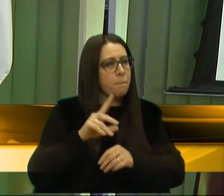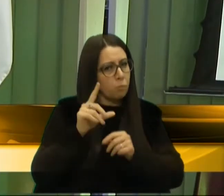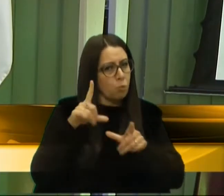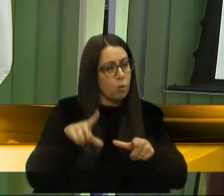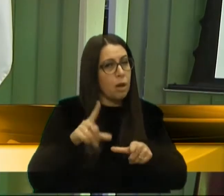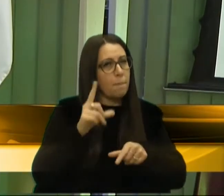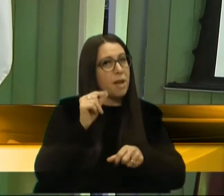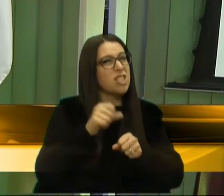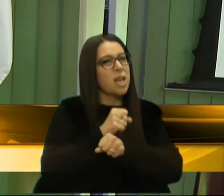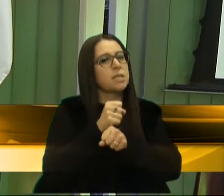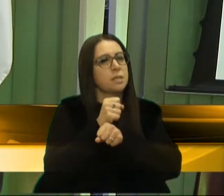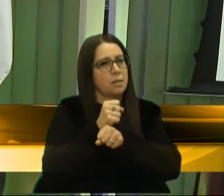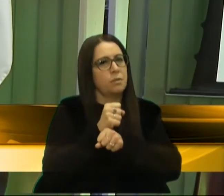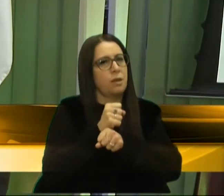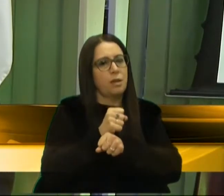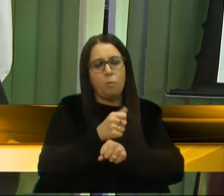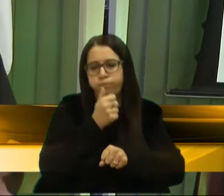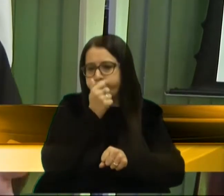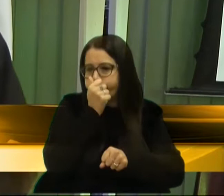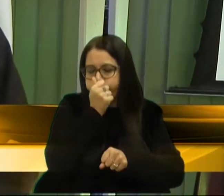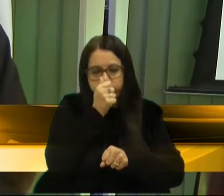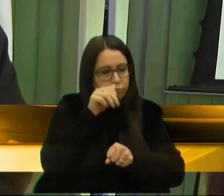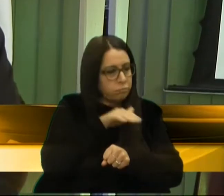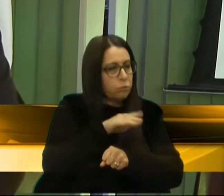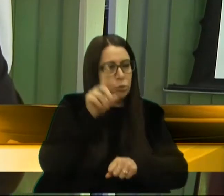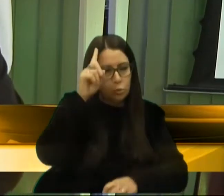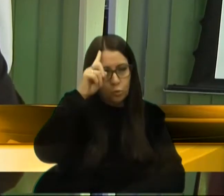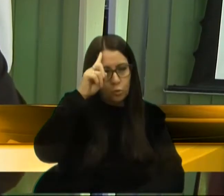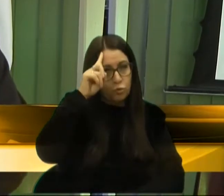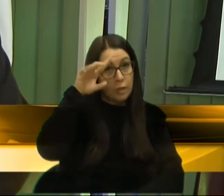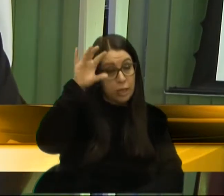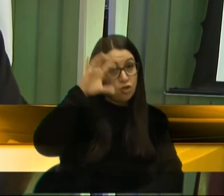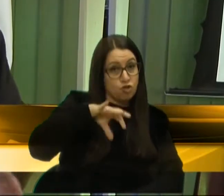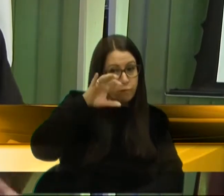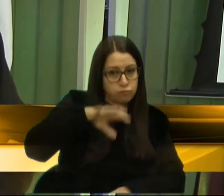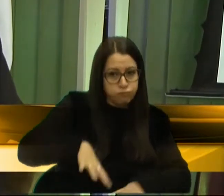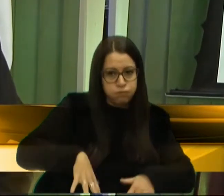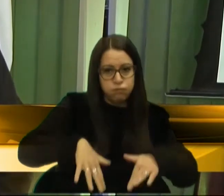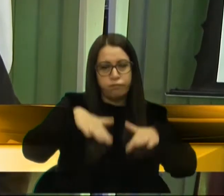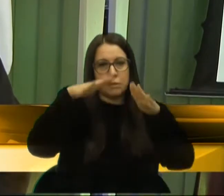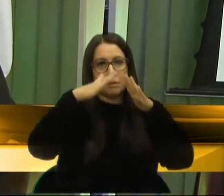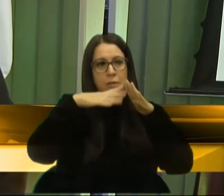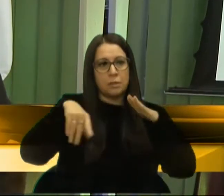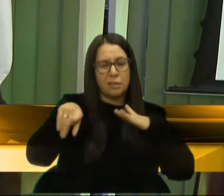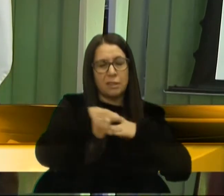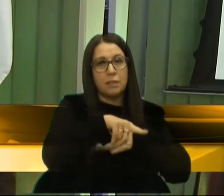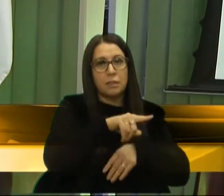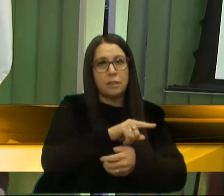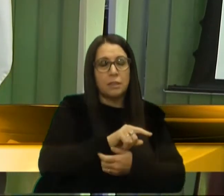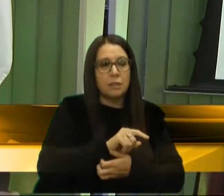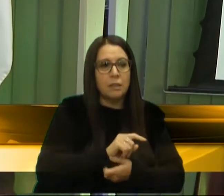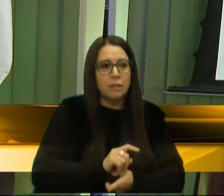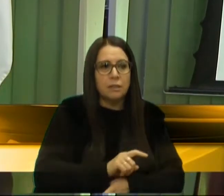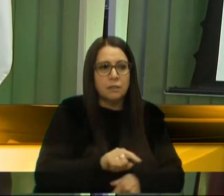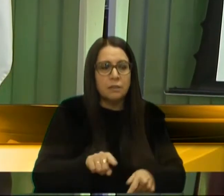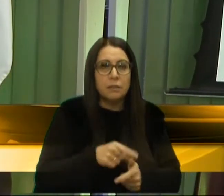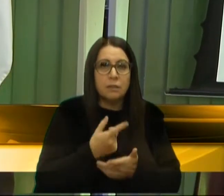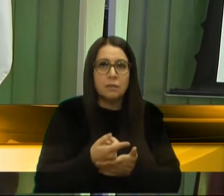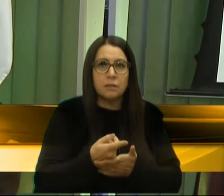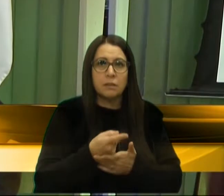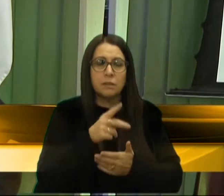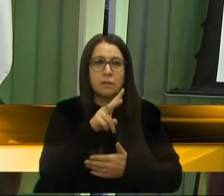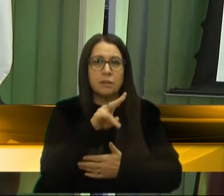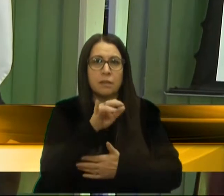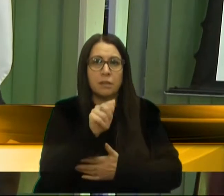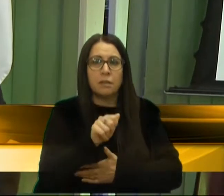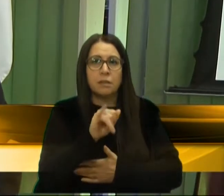entupida, boca de lobo, que todos os dias de chuva, acaba alagando a residência ali que desce até a Avenida, a Vila Ipiranga.